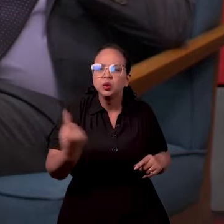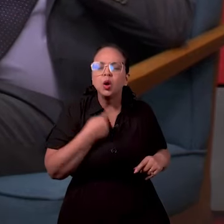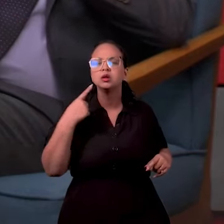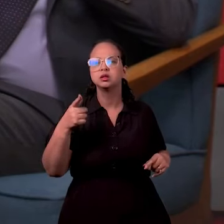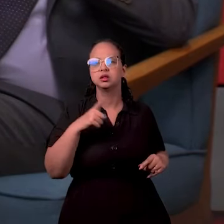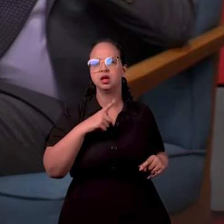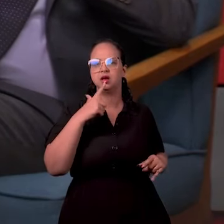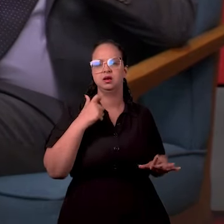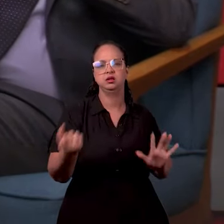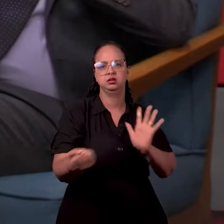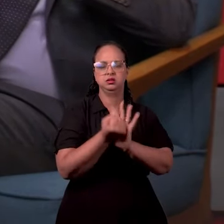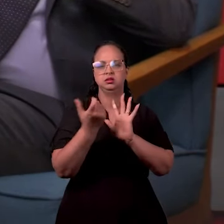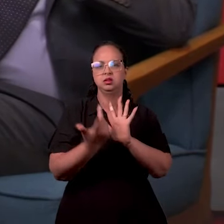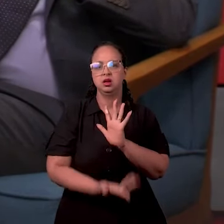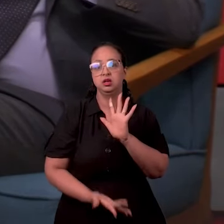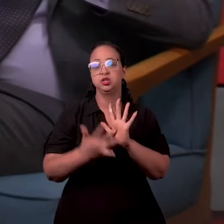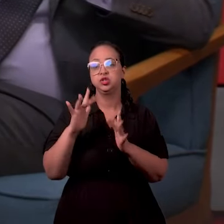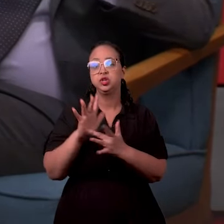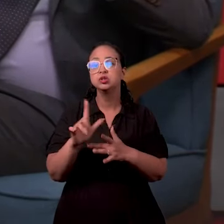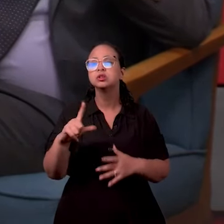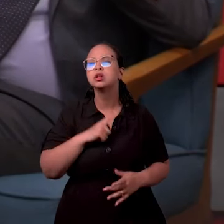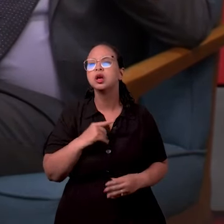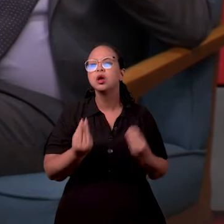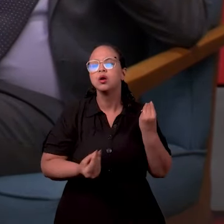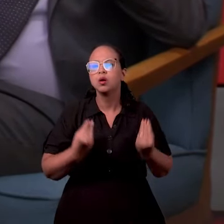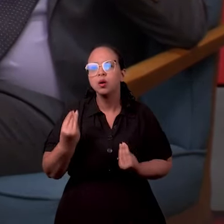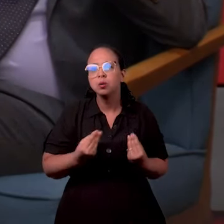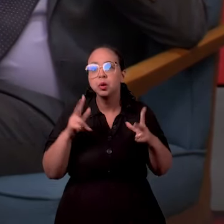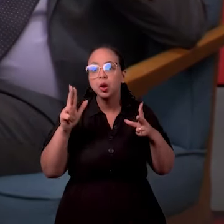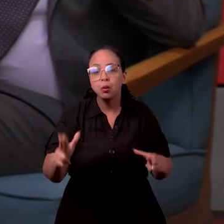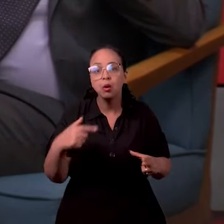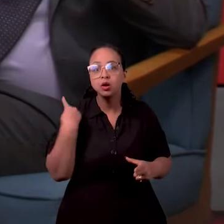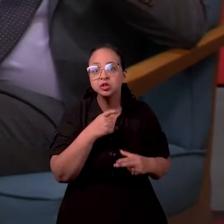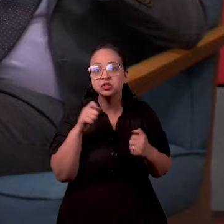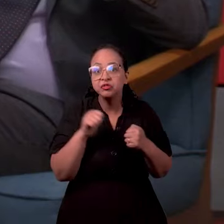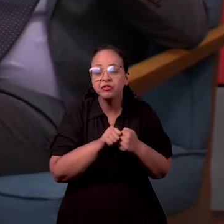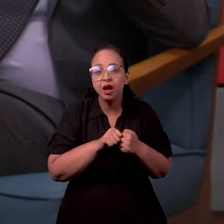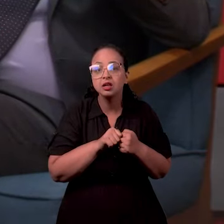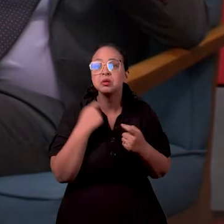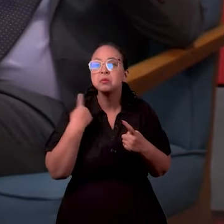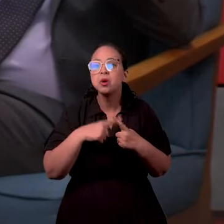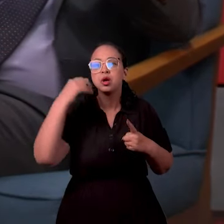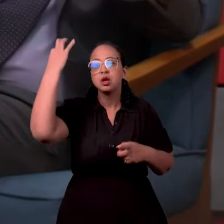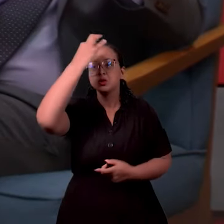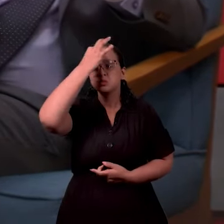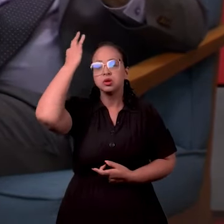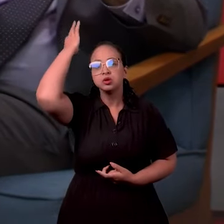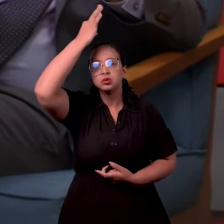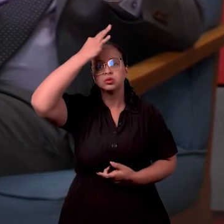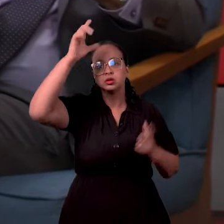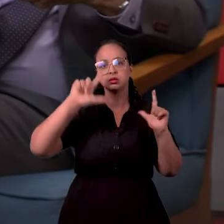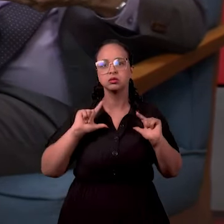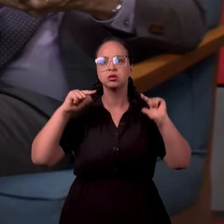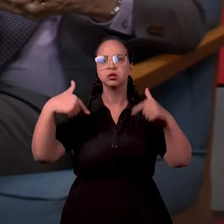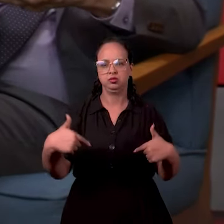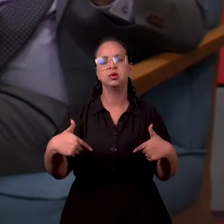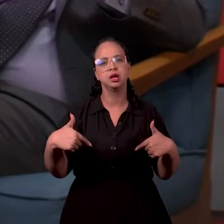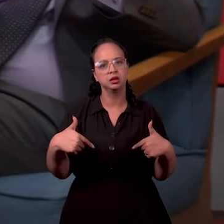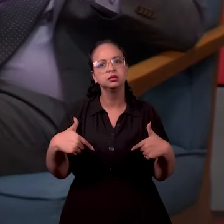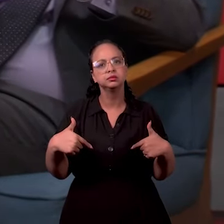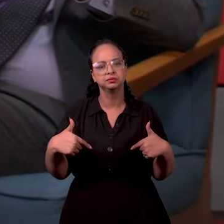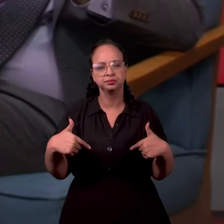o clamor pelo sangue de Jesus é aquilo que nós fazemos para que o Espírito Santo opere em